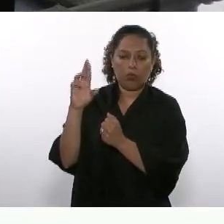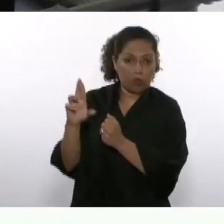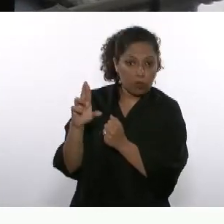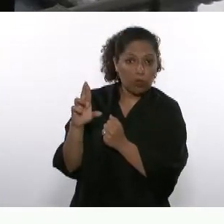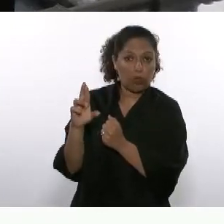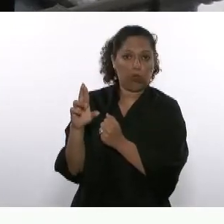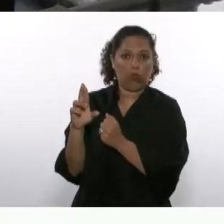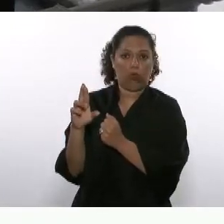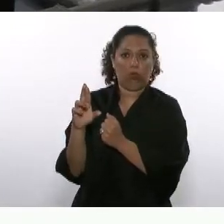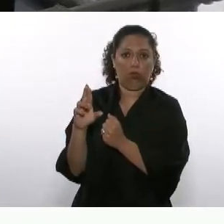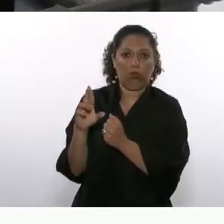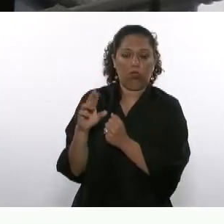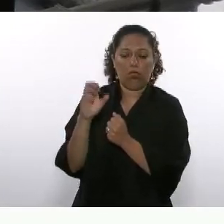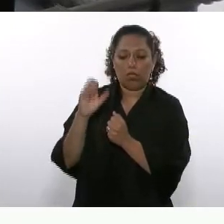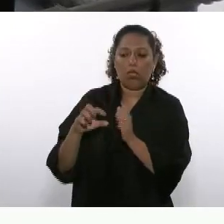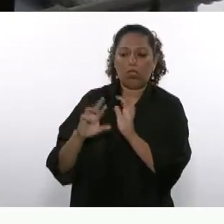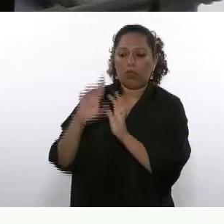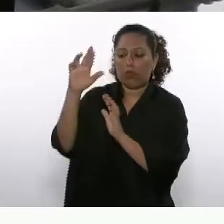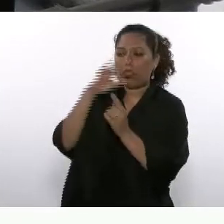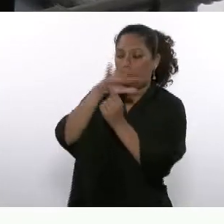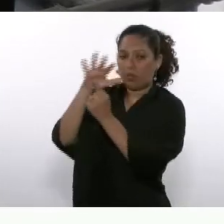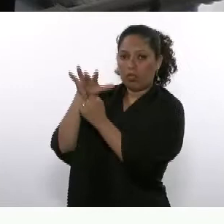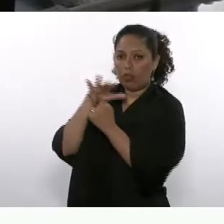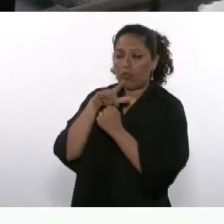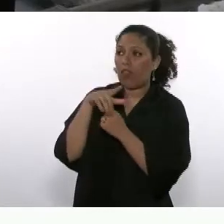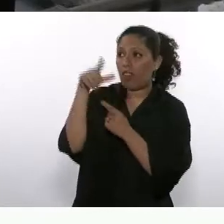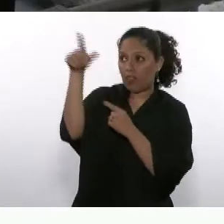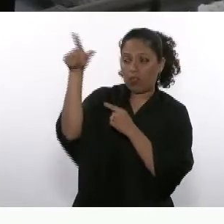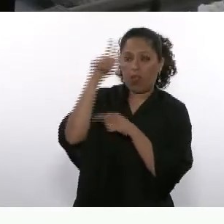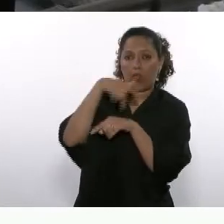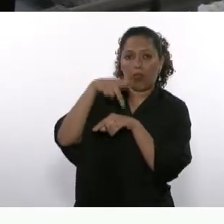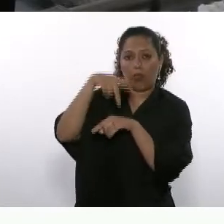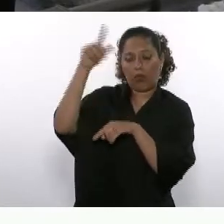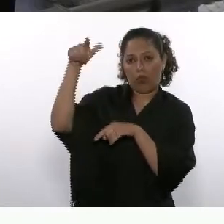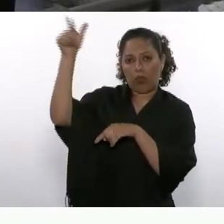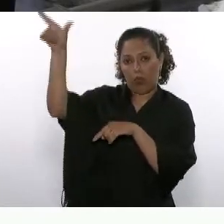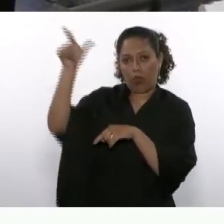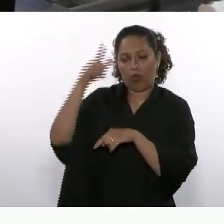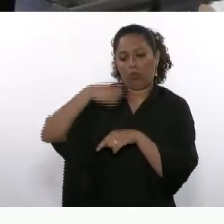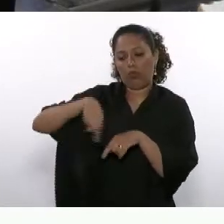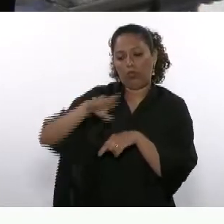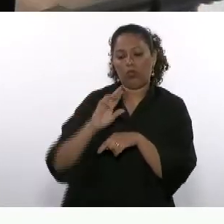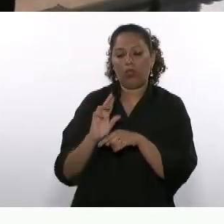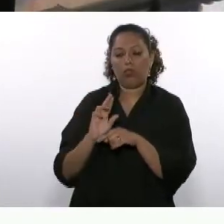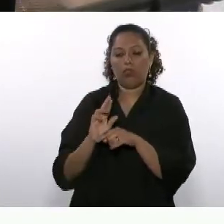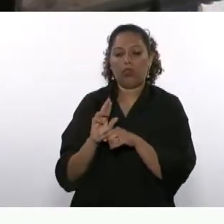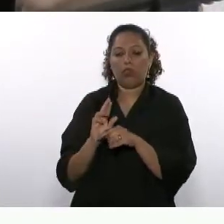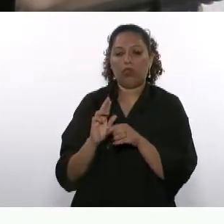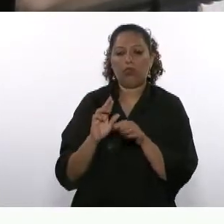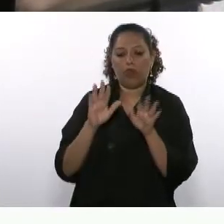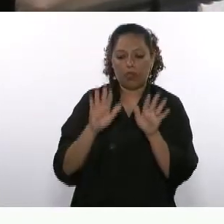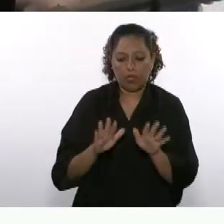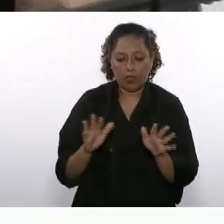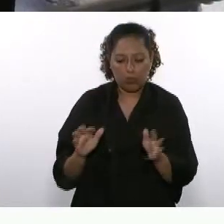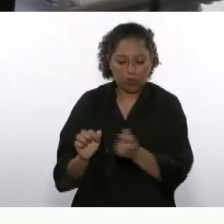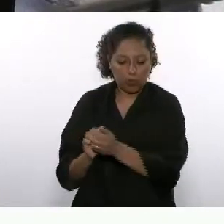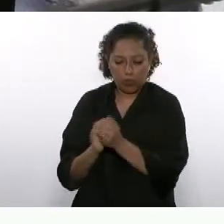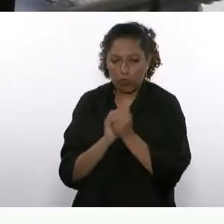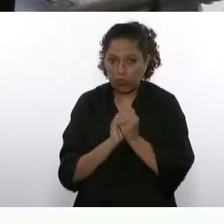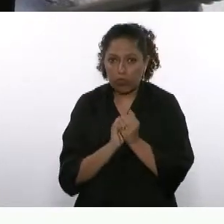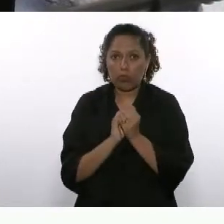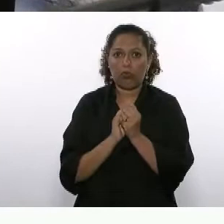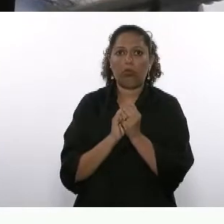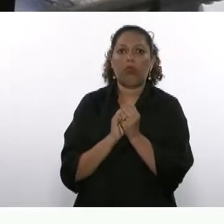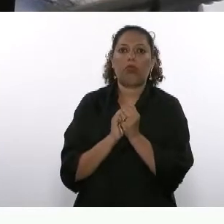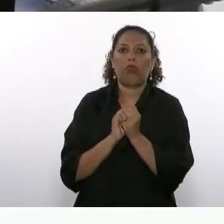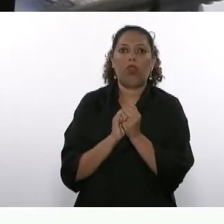feiras do Brasil no exterior. Então, a gente acaba pleiteando um balcão, mas não é o modelo ideal, porque a gente fica numa apresentação muito